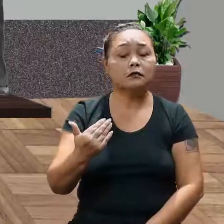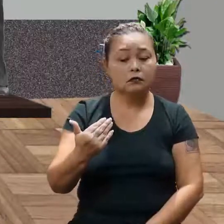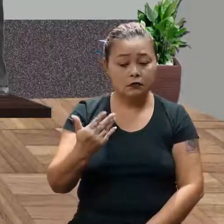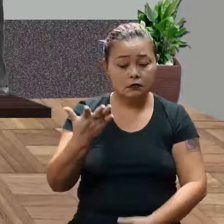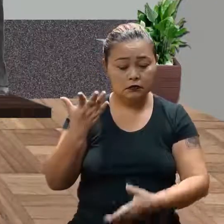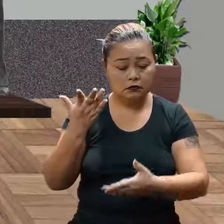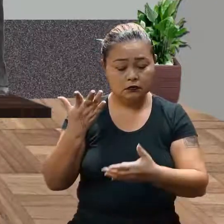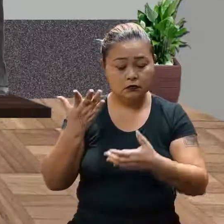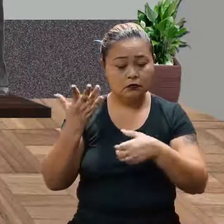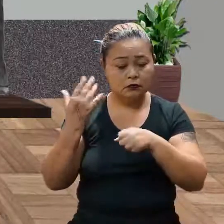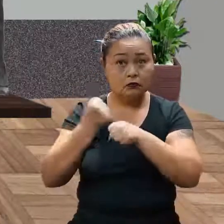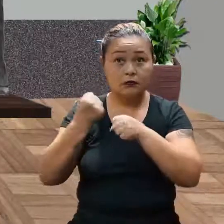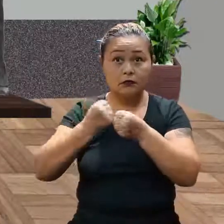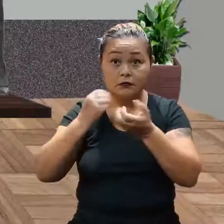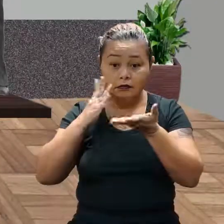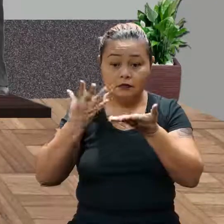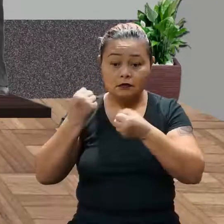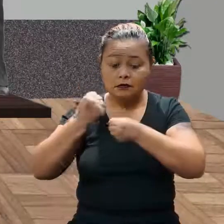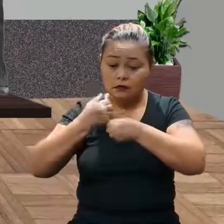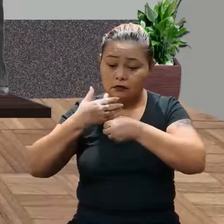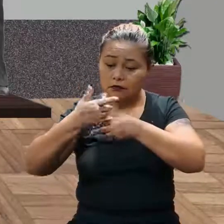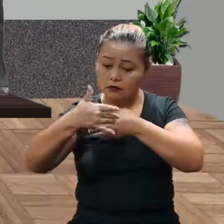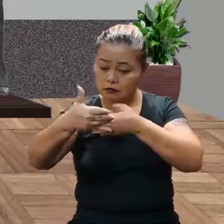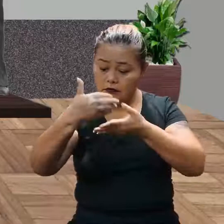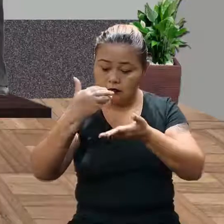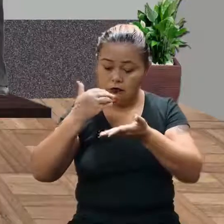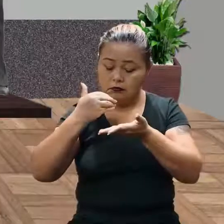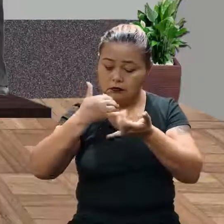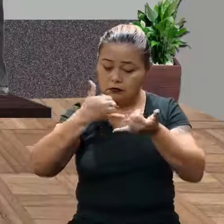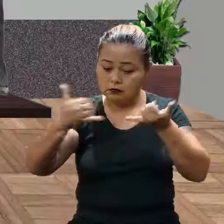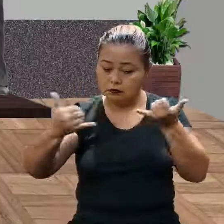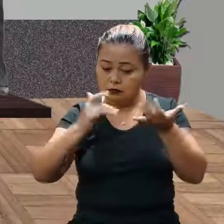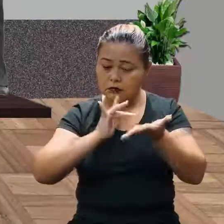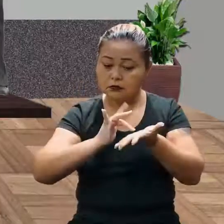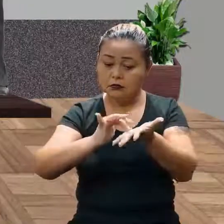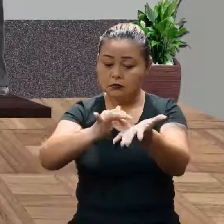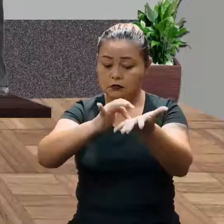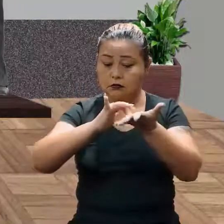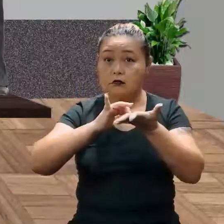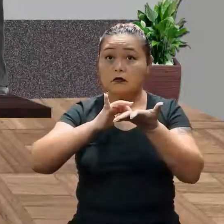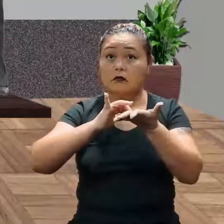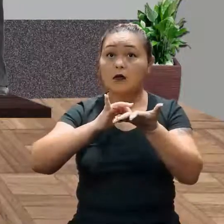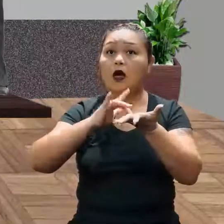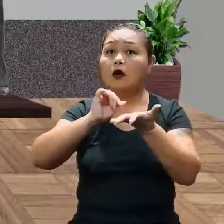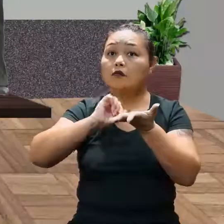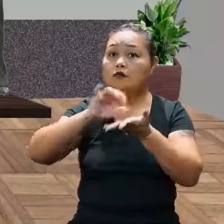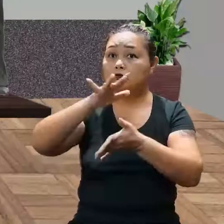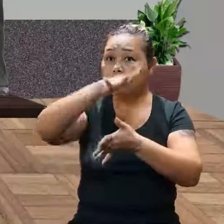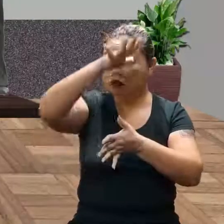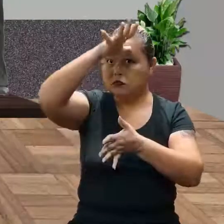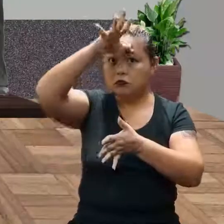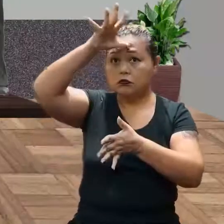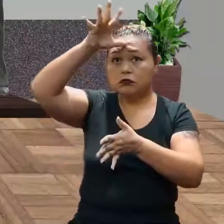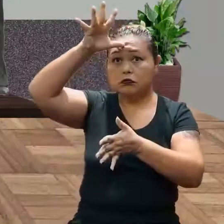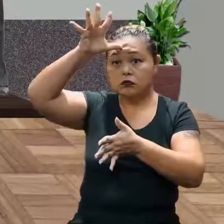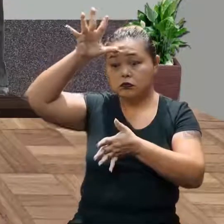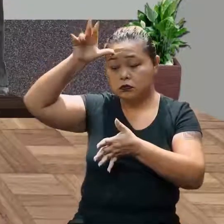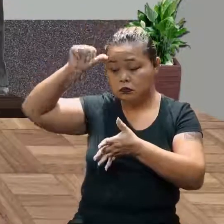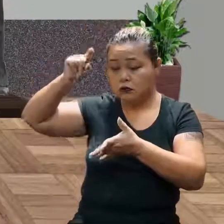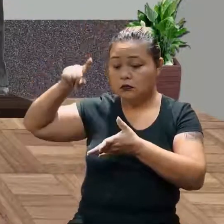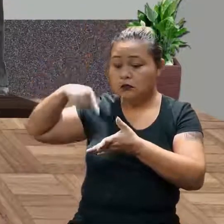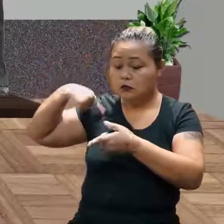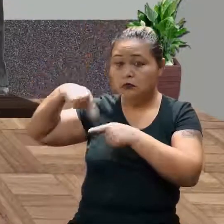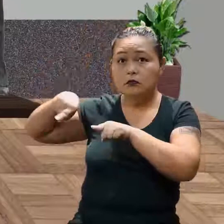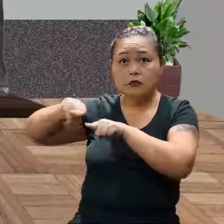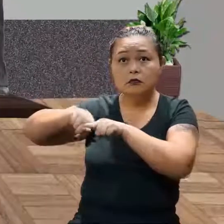uma construção de uma linha telegráfica que iria integrar a Amazônia. E não só a linha telegráfica. O